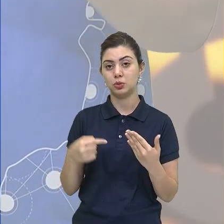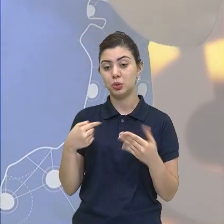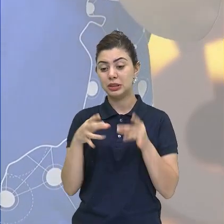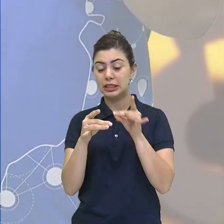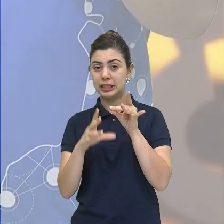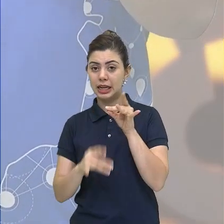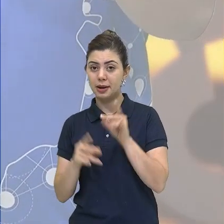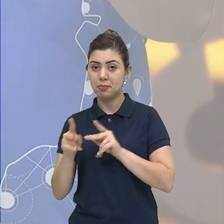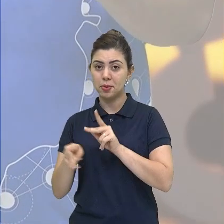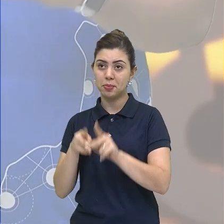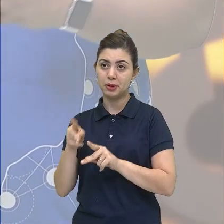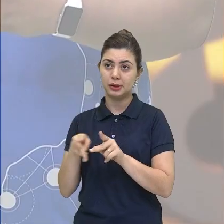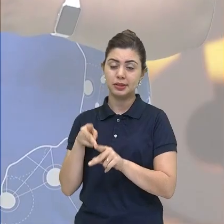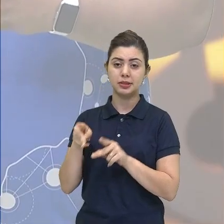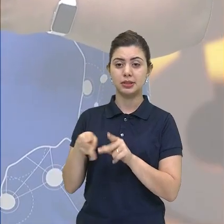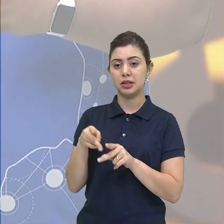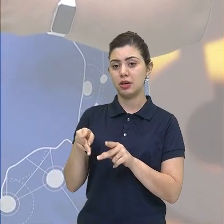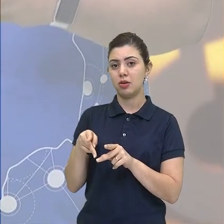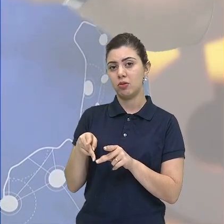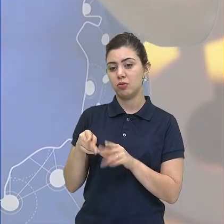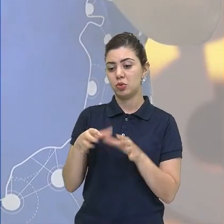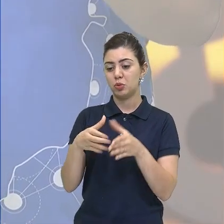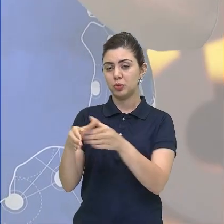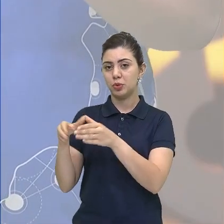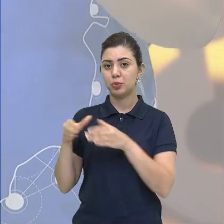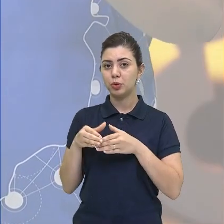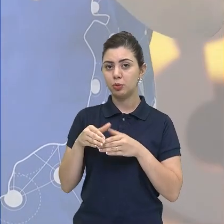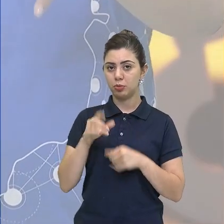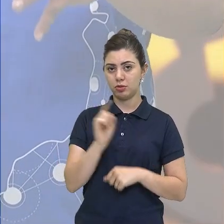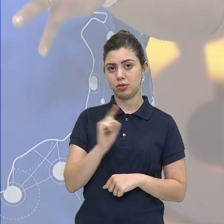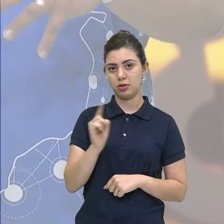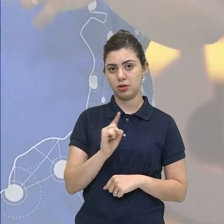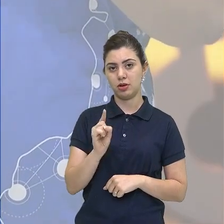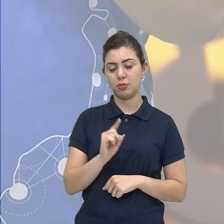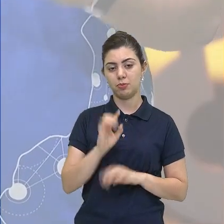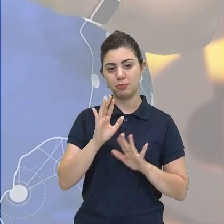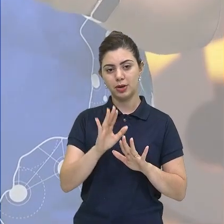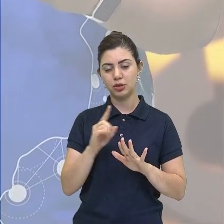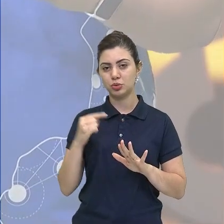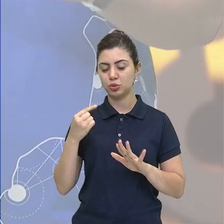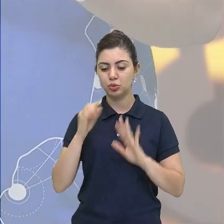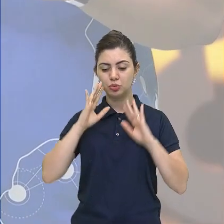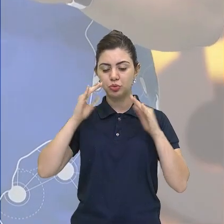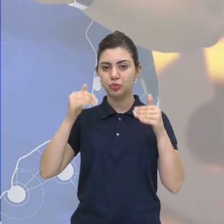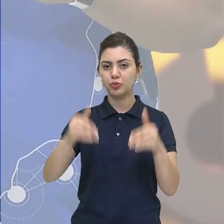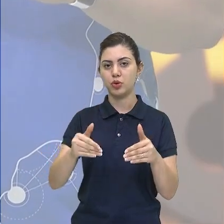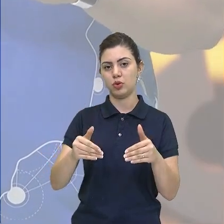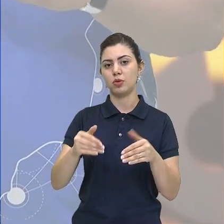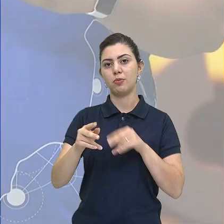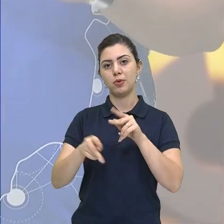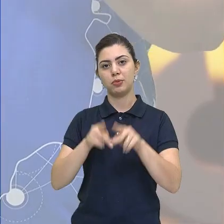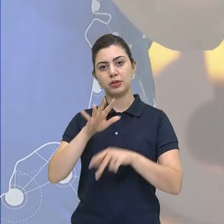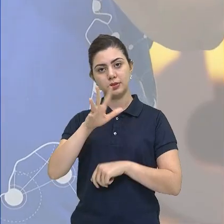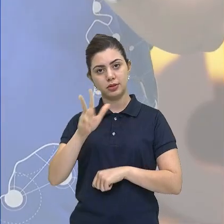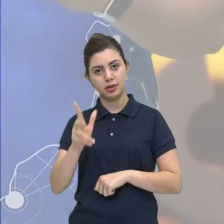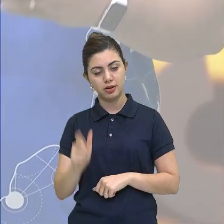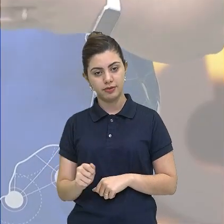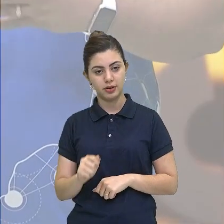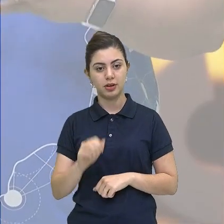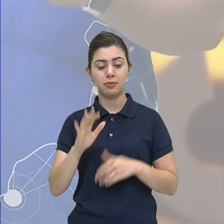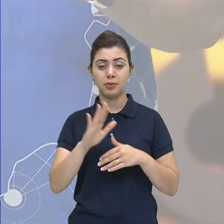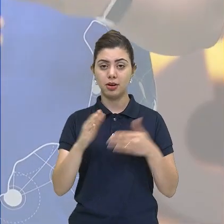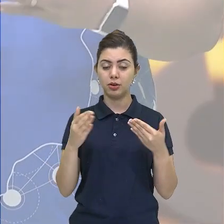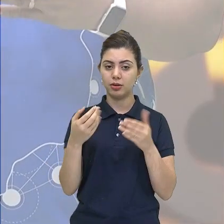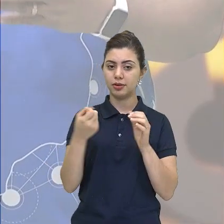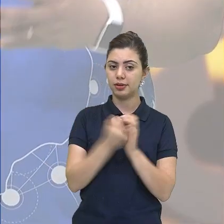específico, como os Congo, Mali ou algum assim, mas de forma mais generalizada, vamos trazer